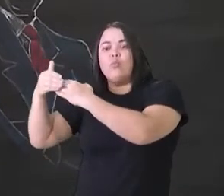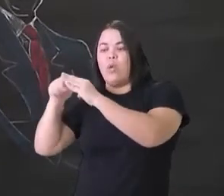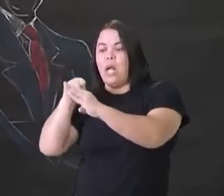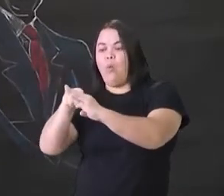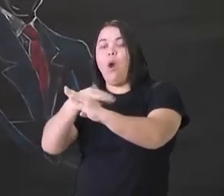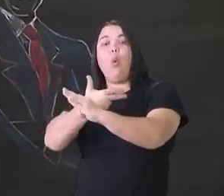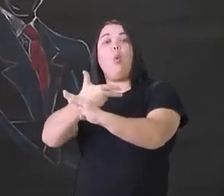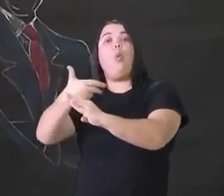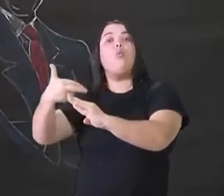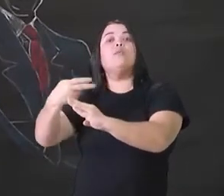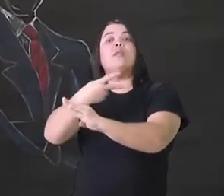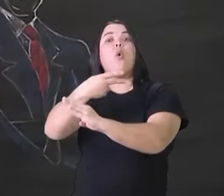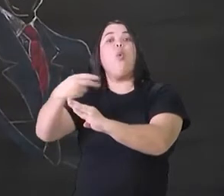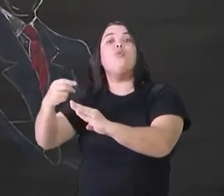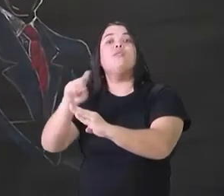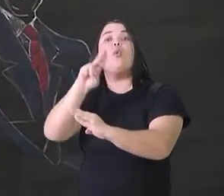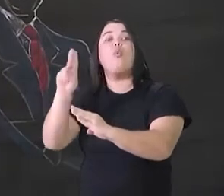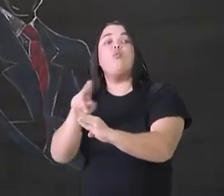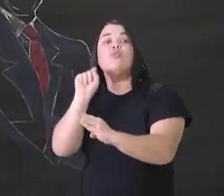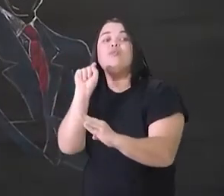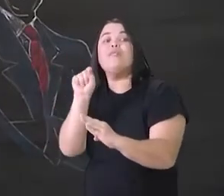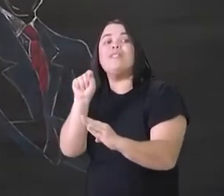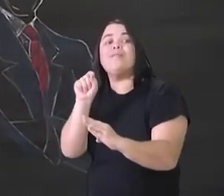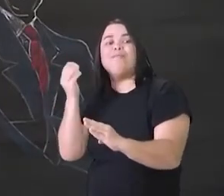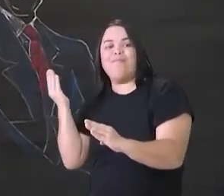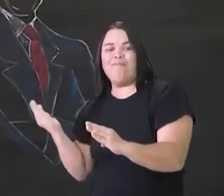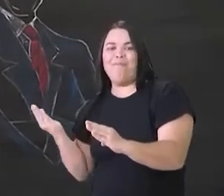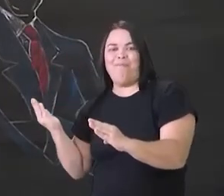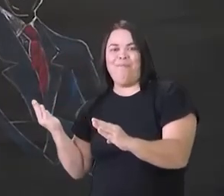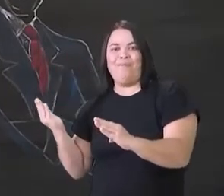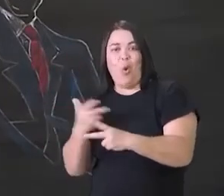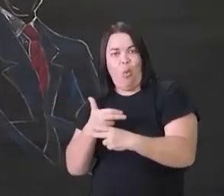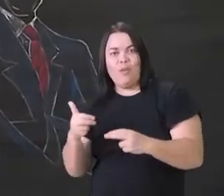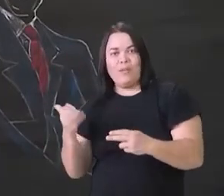uma coisa. So, here is that.